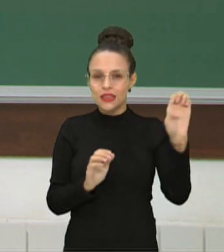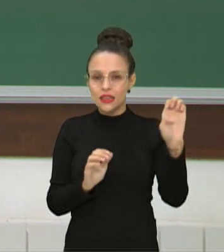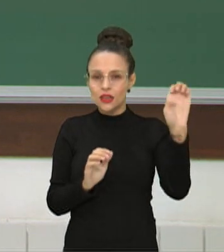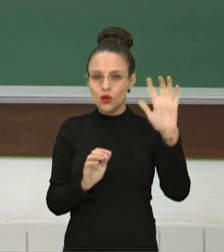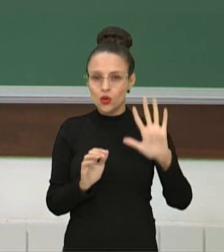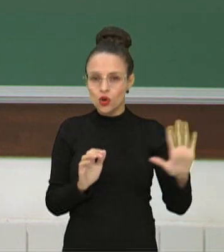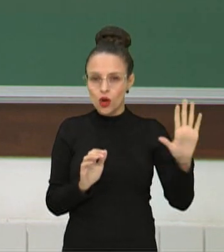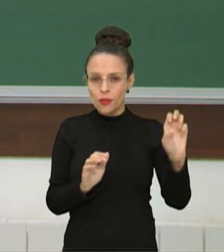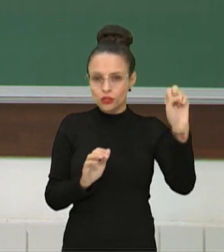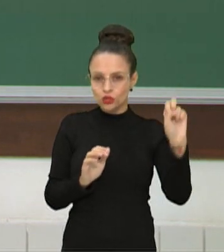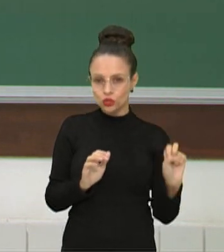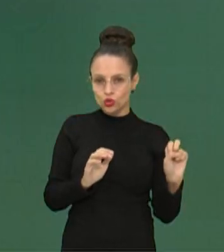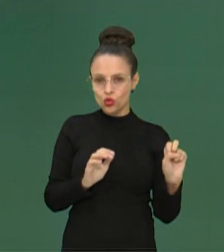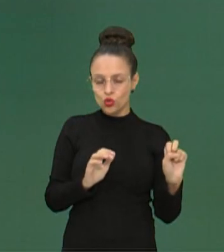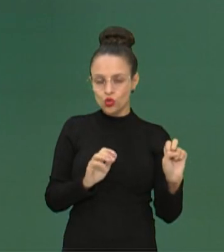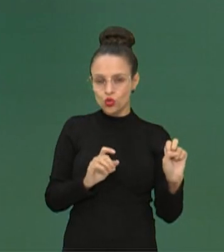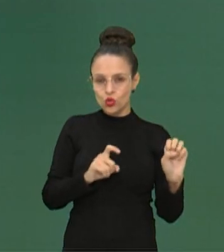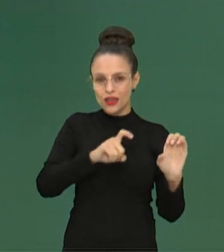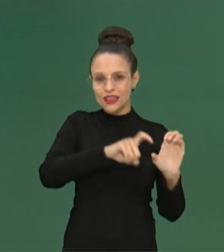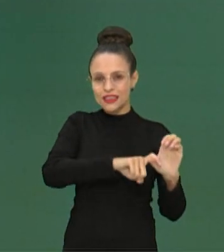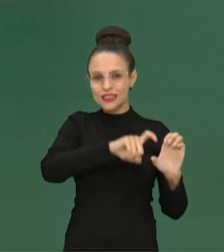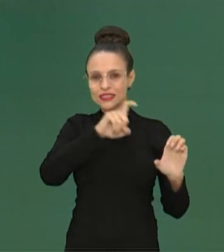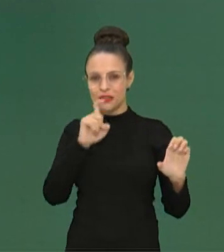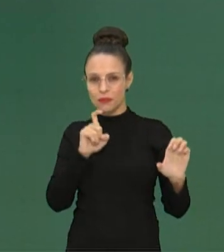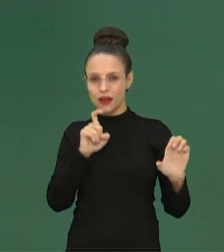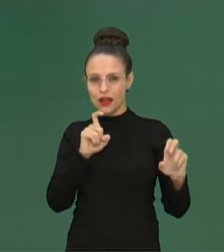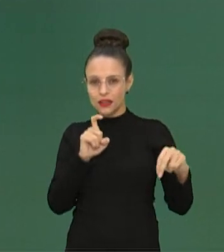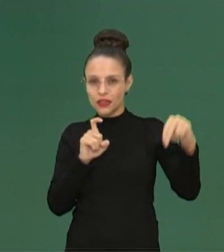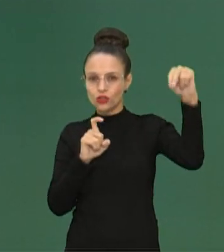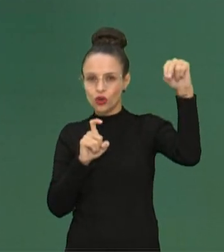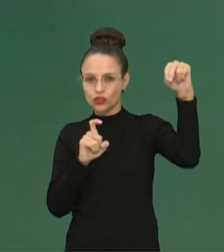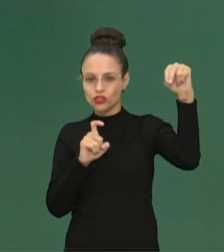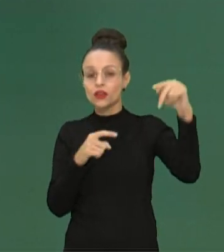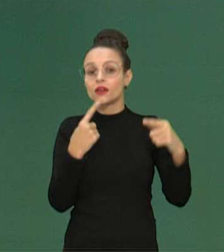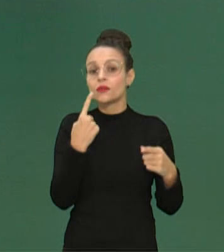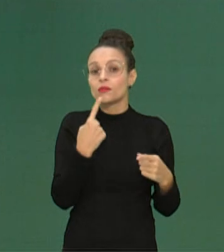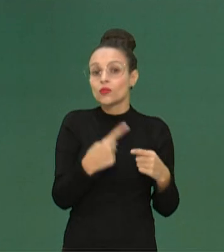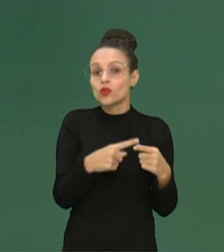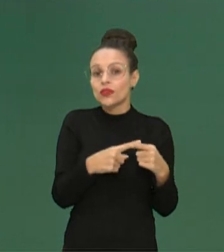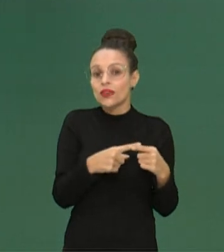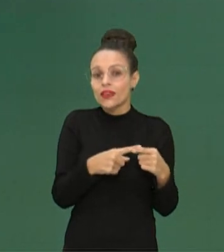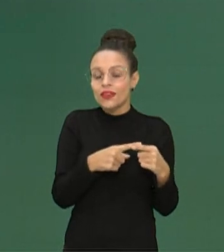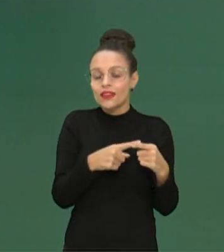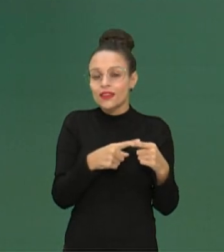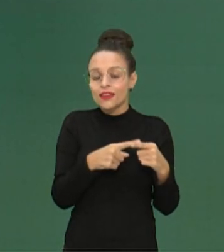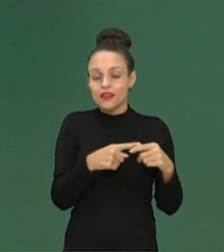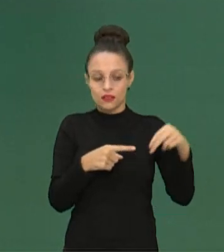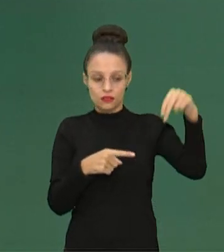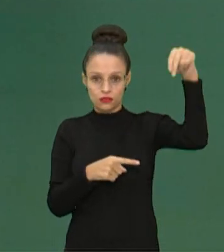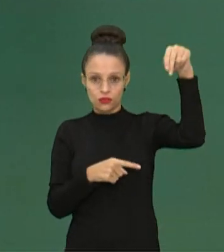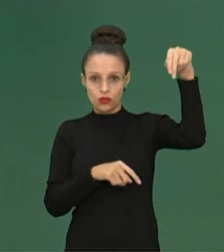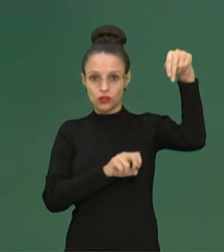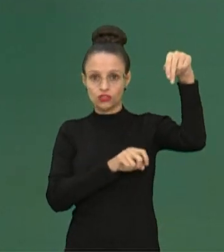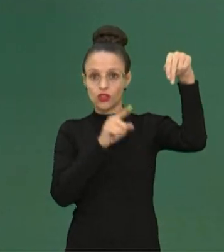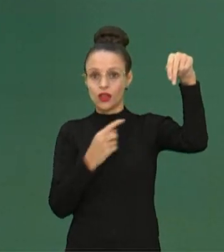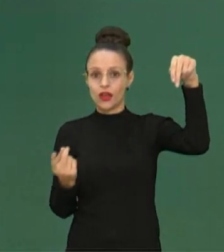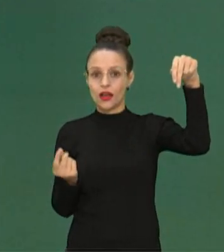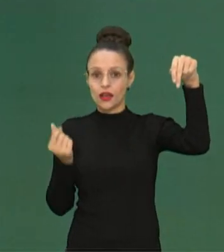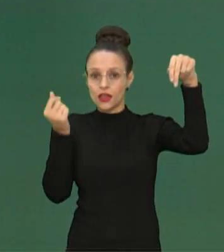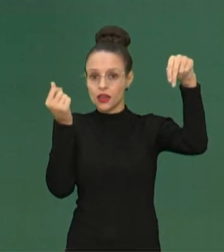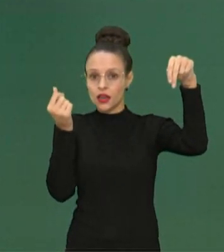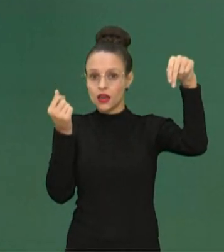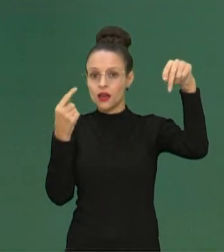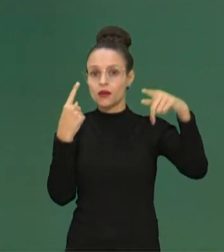parte sul, quer se separar da parte norte, porque eles entendem que a parte norte é a parte rica, porque